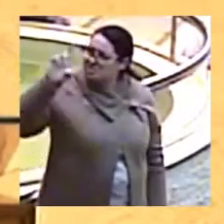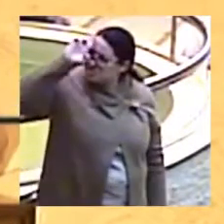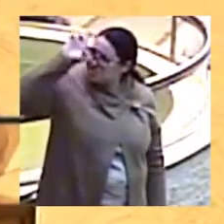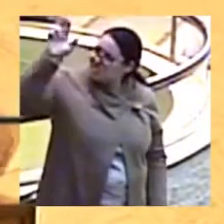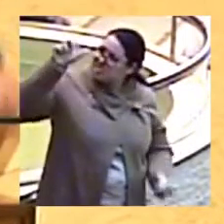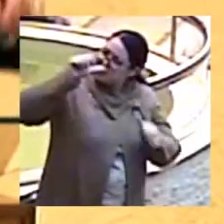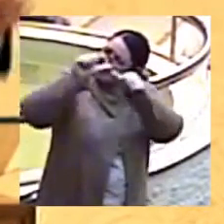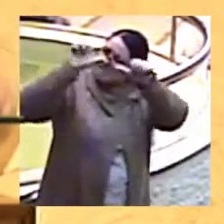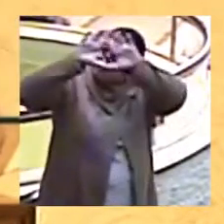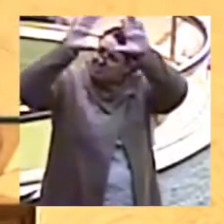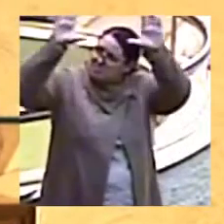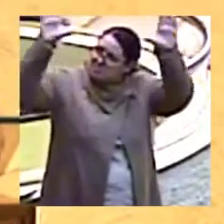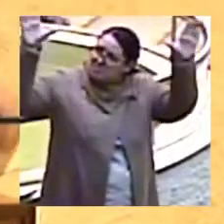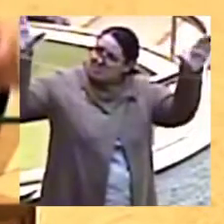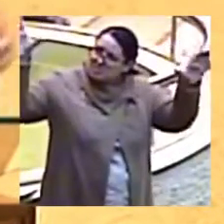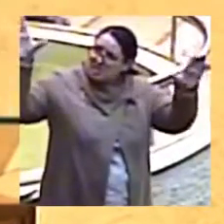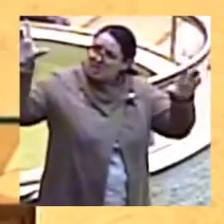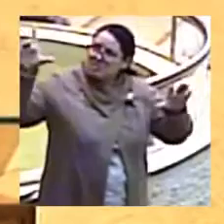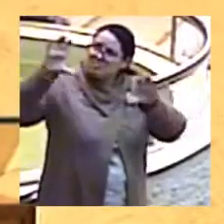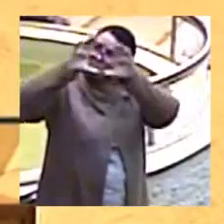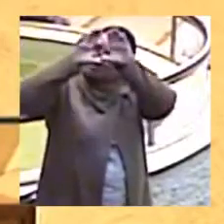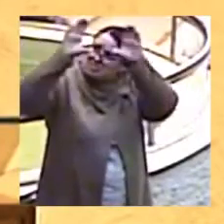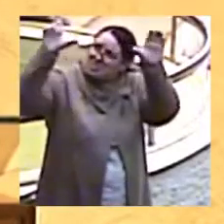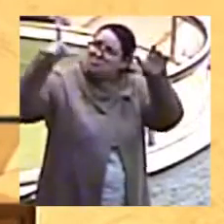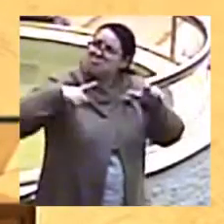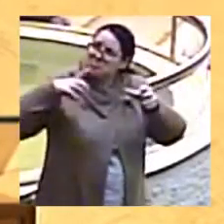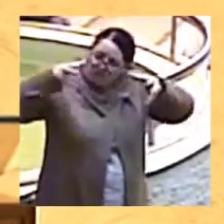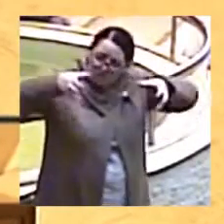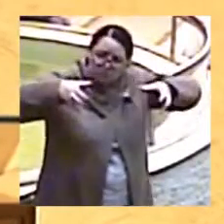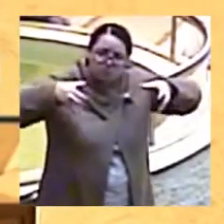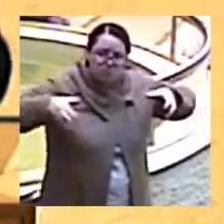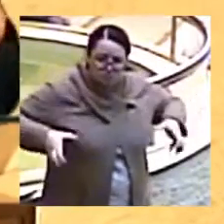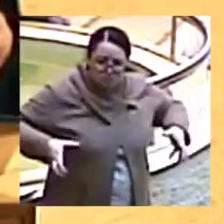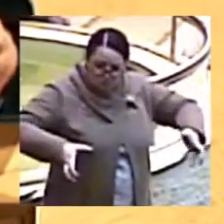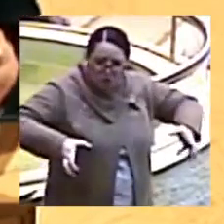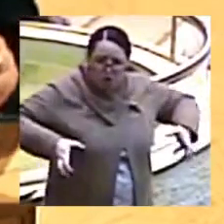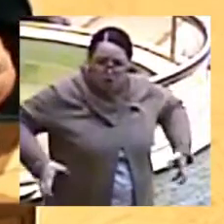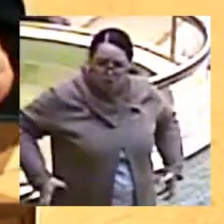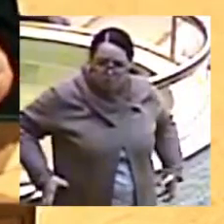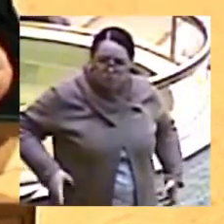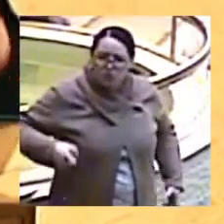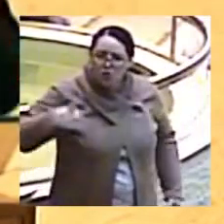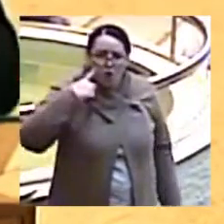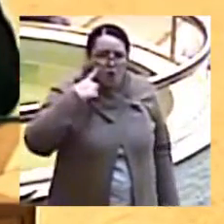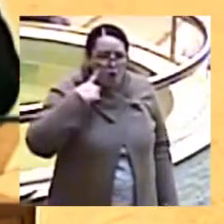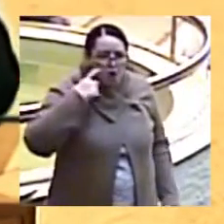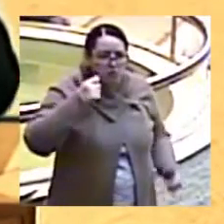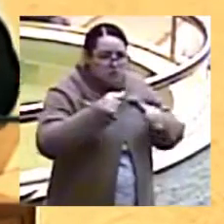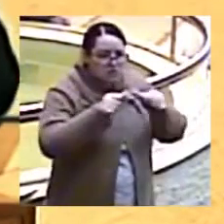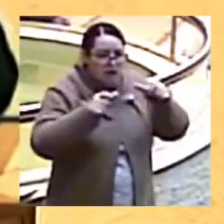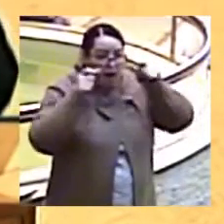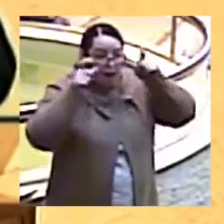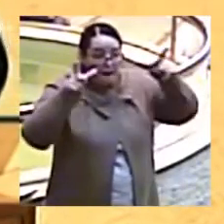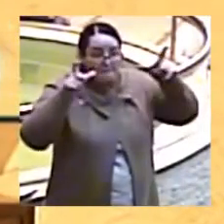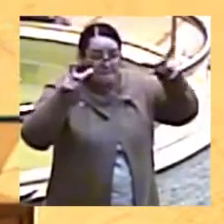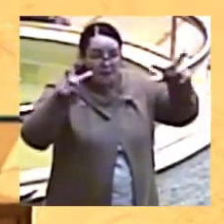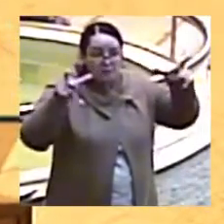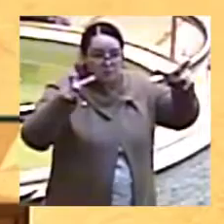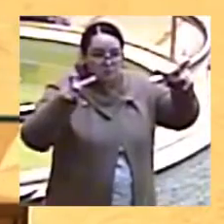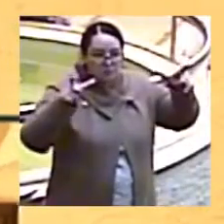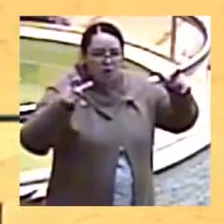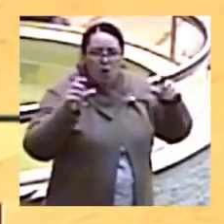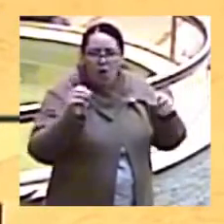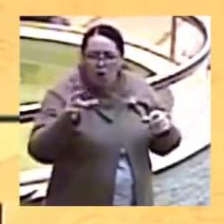céus, tem o Senhor, o seu trono. Os seus olhos, estão atentos, e as suas pálpebras, sondam, os